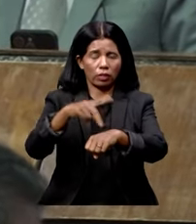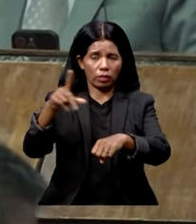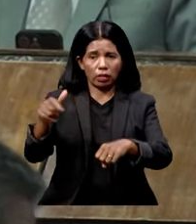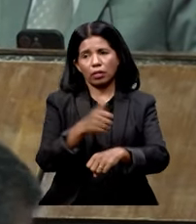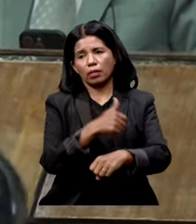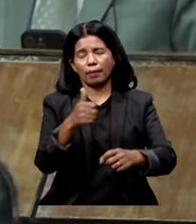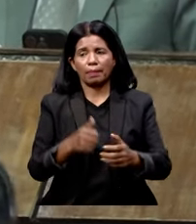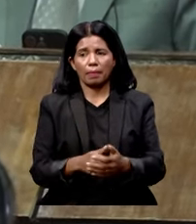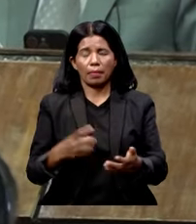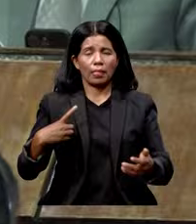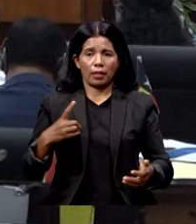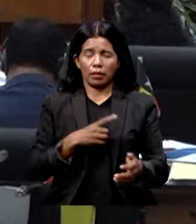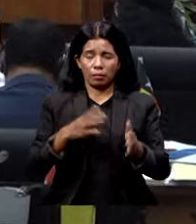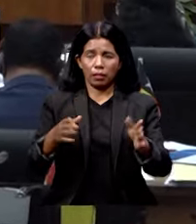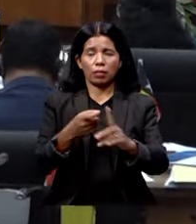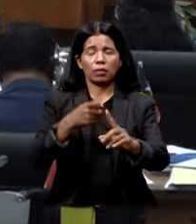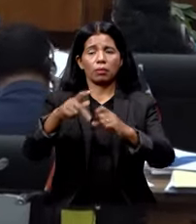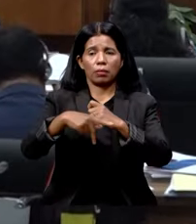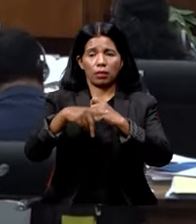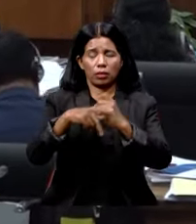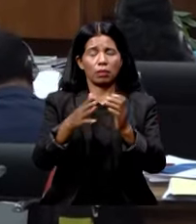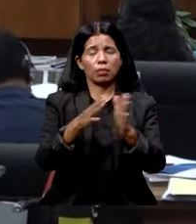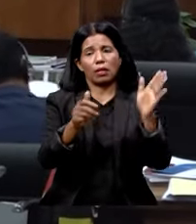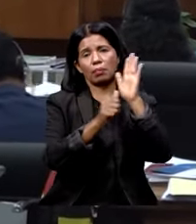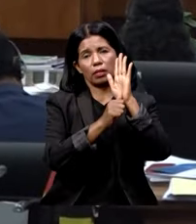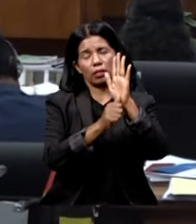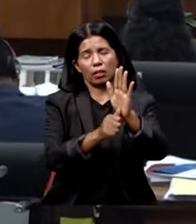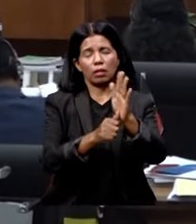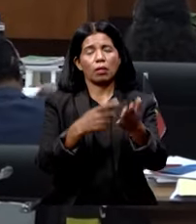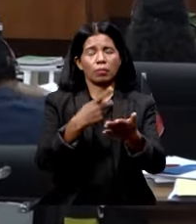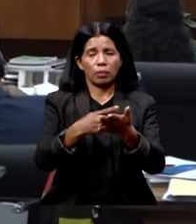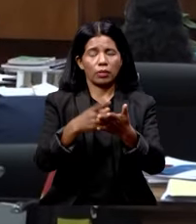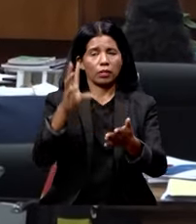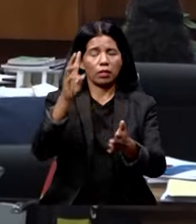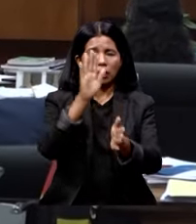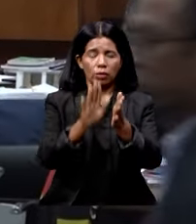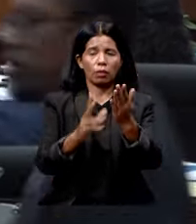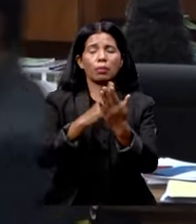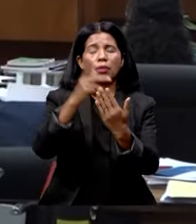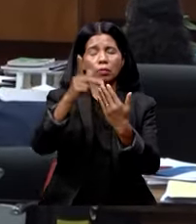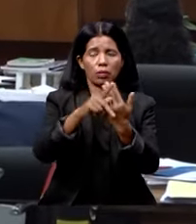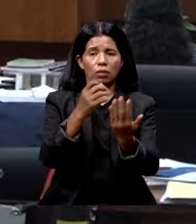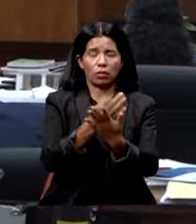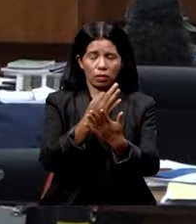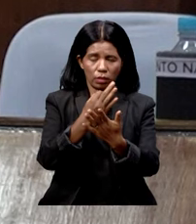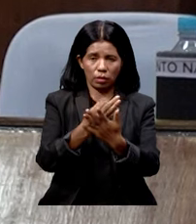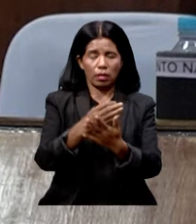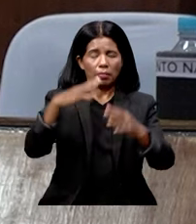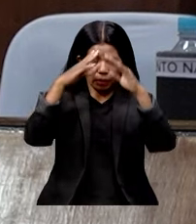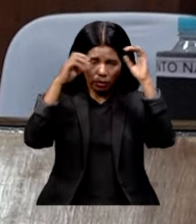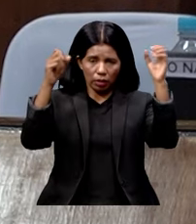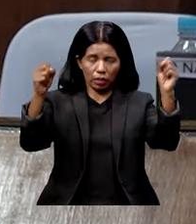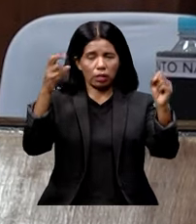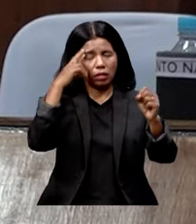Selectan. No deputado Ciro Rússi, bancada posição, apresenta a proposta NEN, onde reduz o programa no orçamento presidente da República NEN,